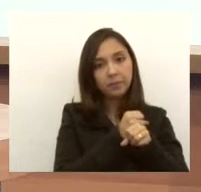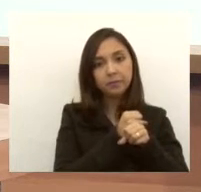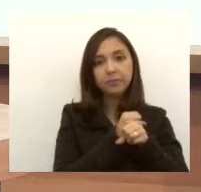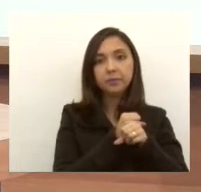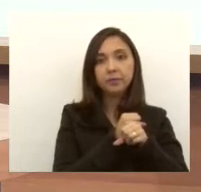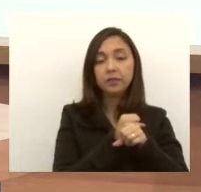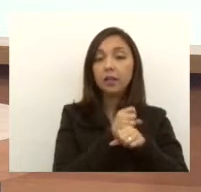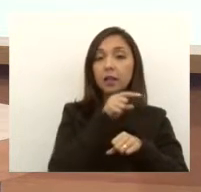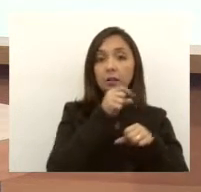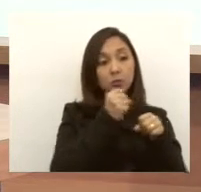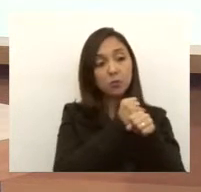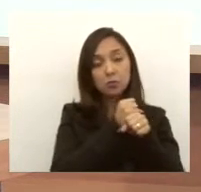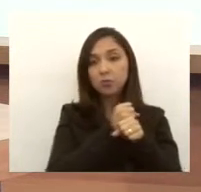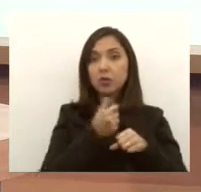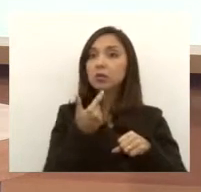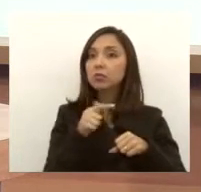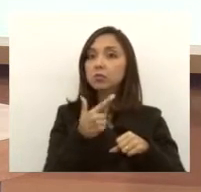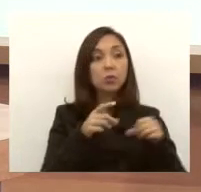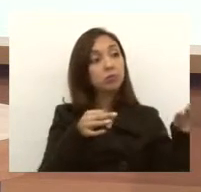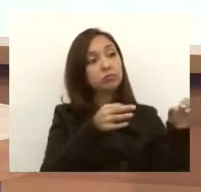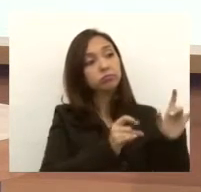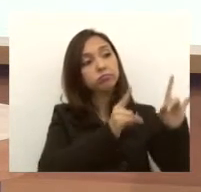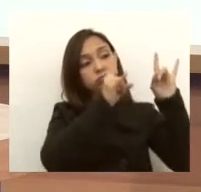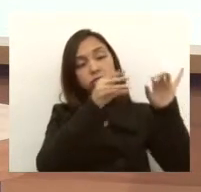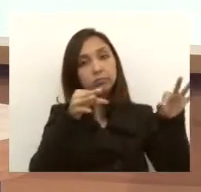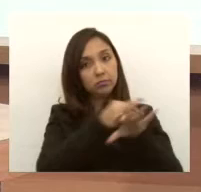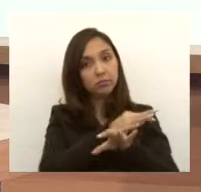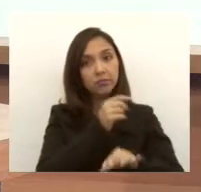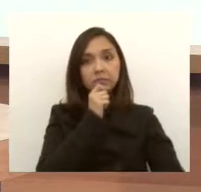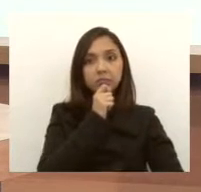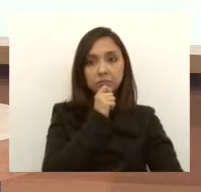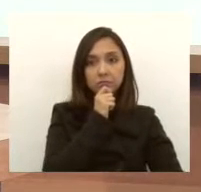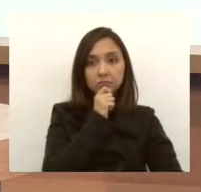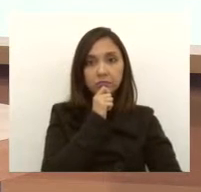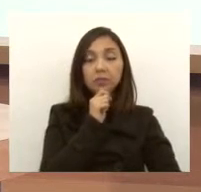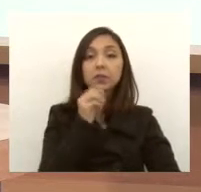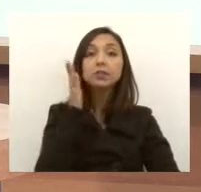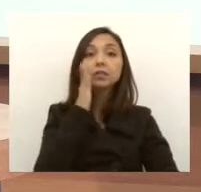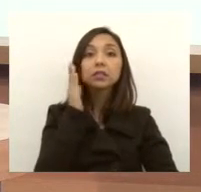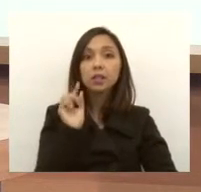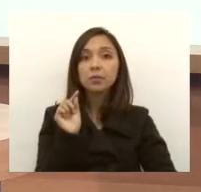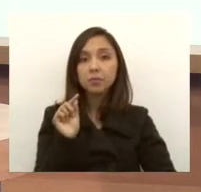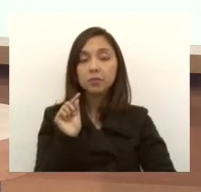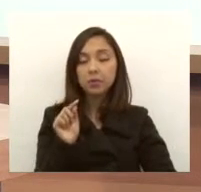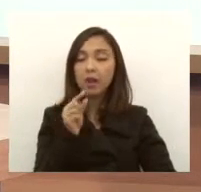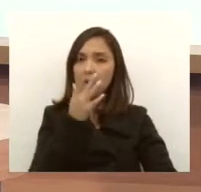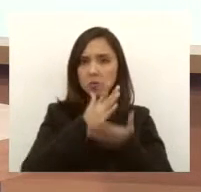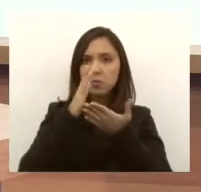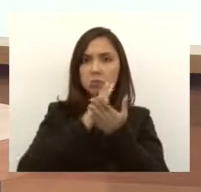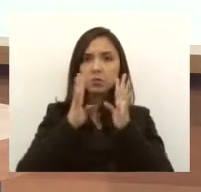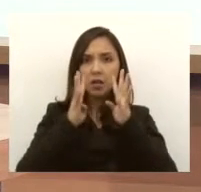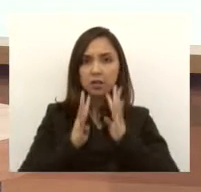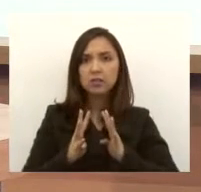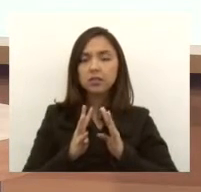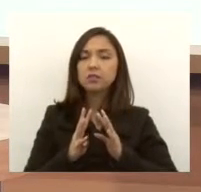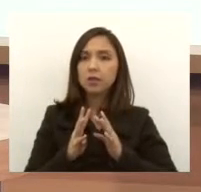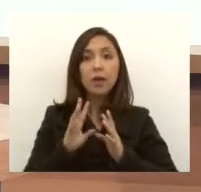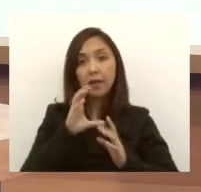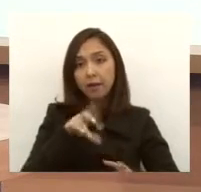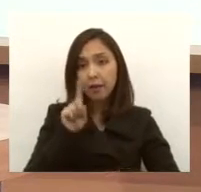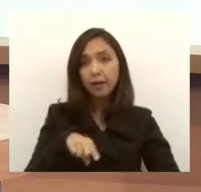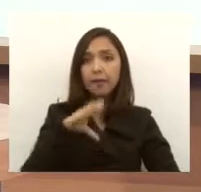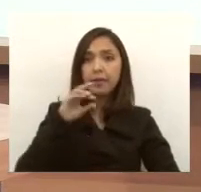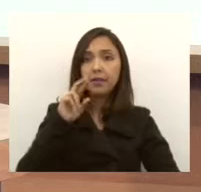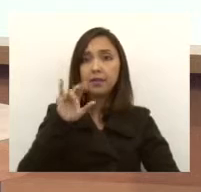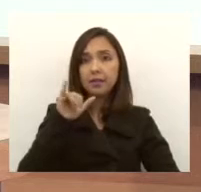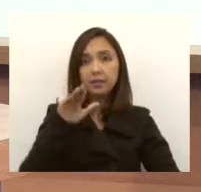uma construtora, e essa construtora, ela não entregou isso para os moradores. E sabe o que é isso, Ari, que me ouve atentamente aqui? Isso é crime, né? É